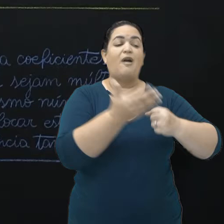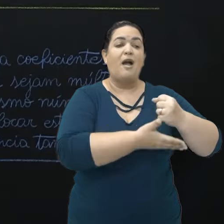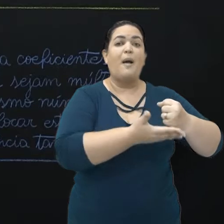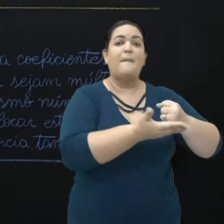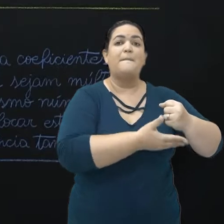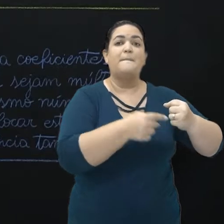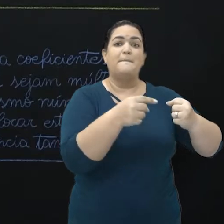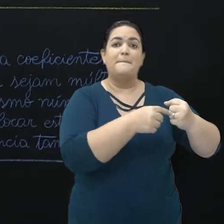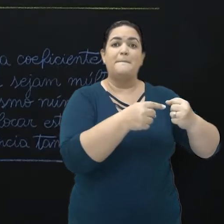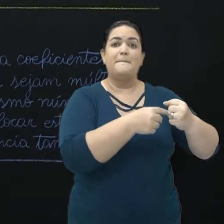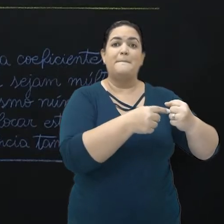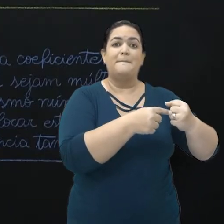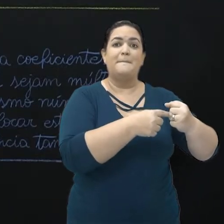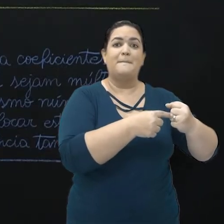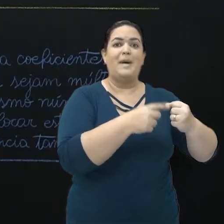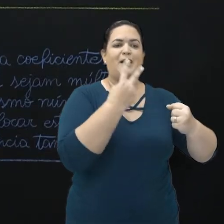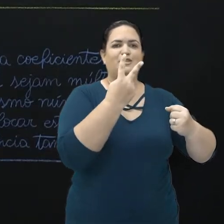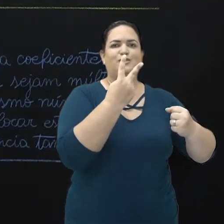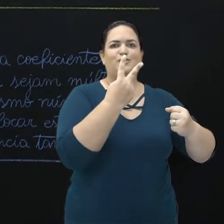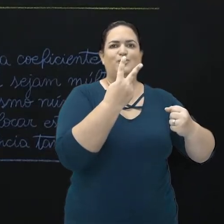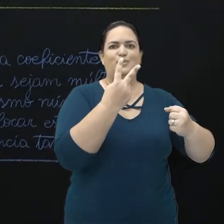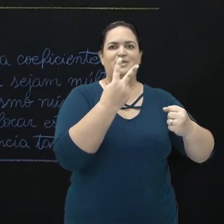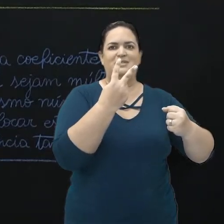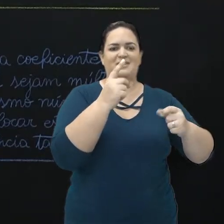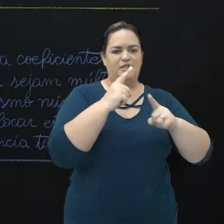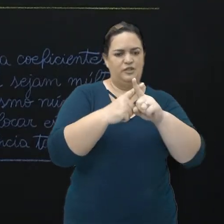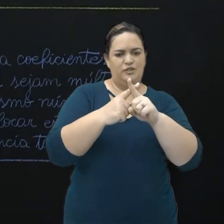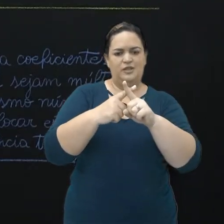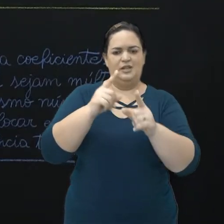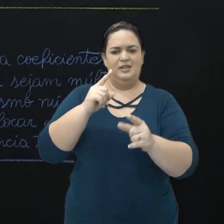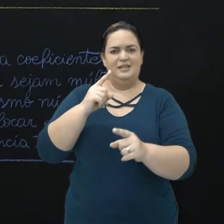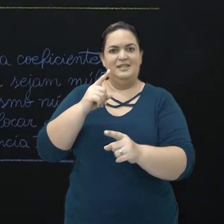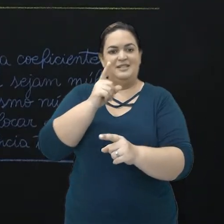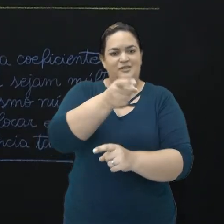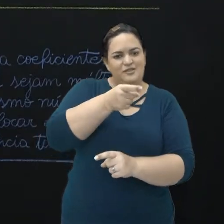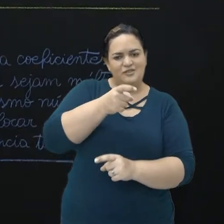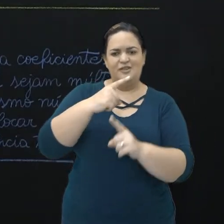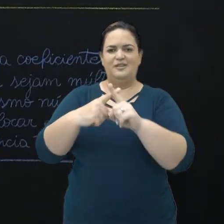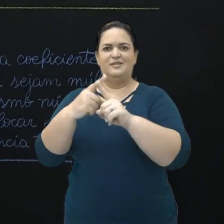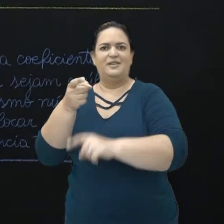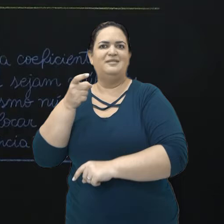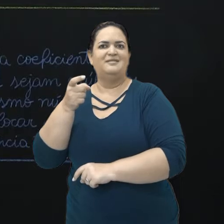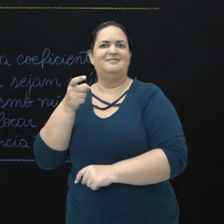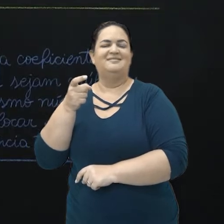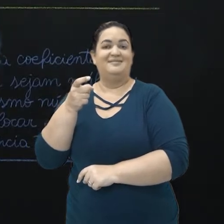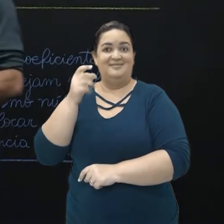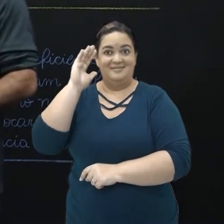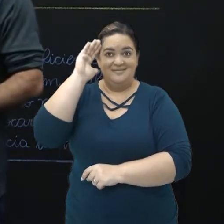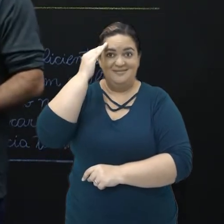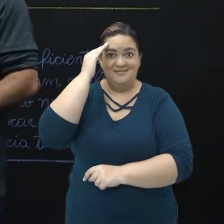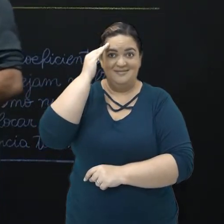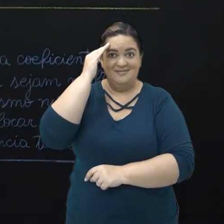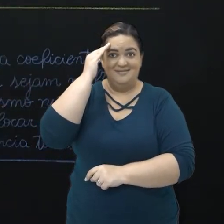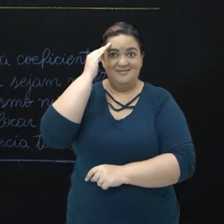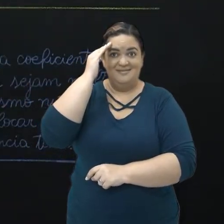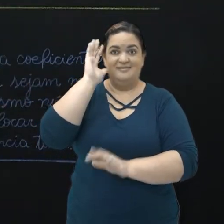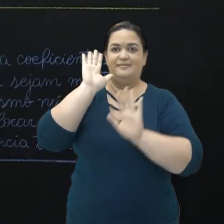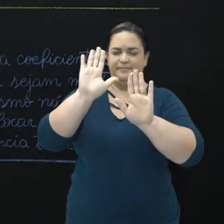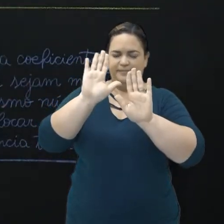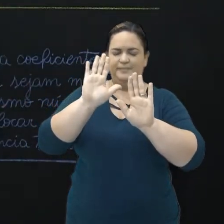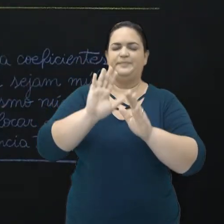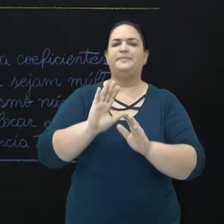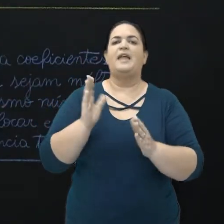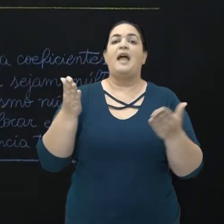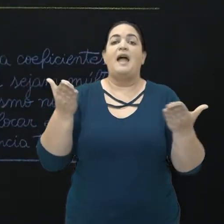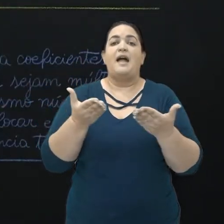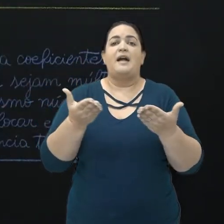na verdade, escrevê-la duas vezes. Então, x ao quadrado vem de x vezes x. Perfeito? E